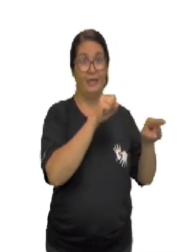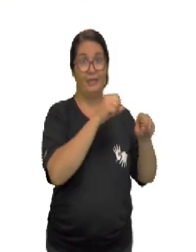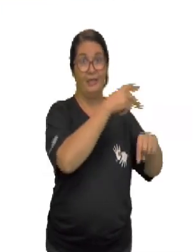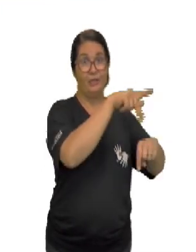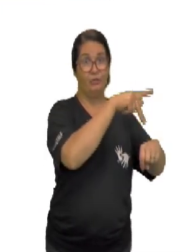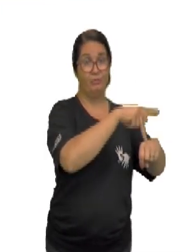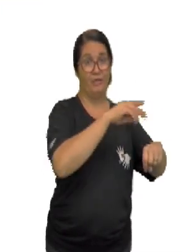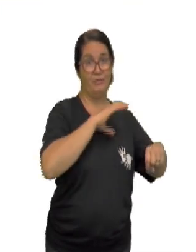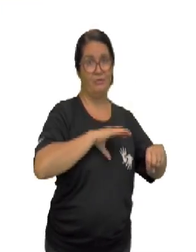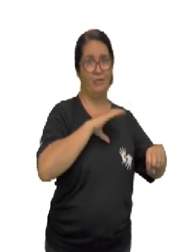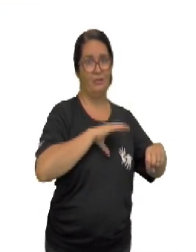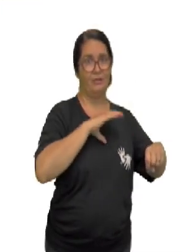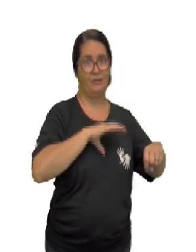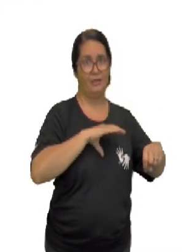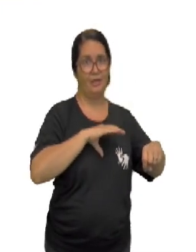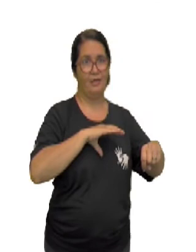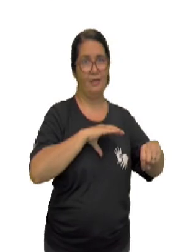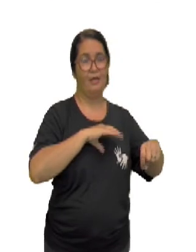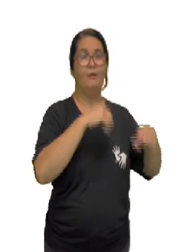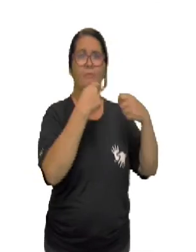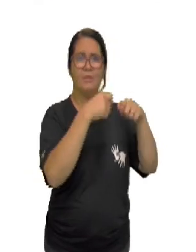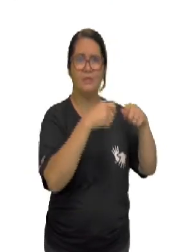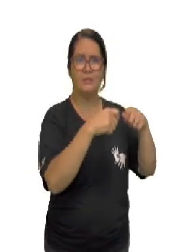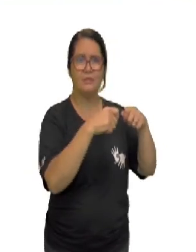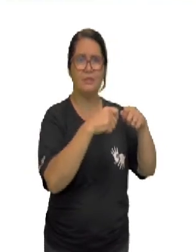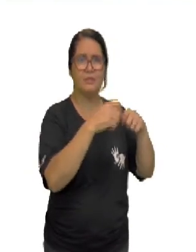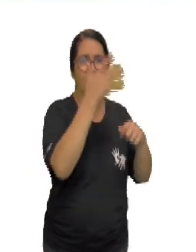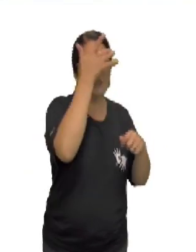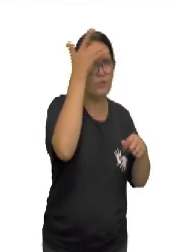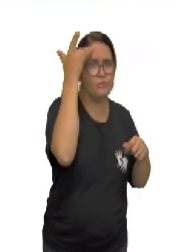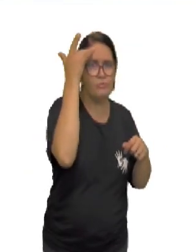obra para renovar o mercado de trabalho.